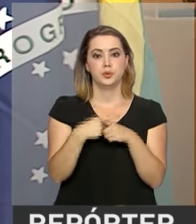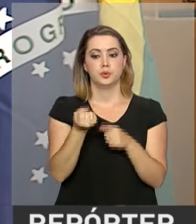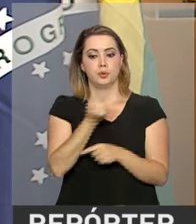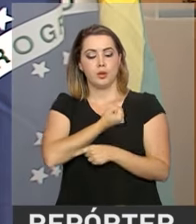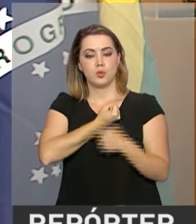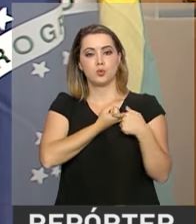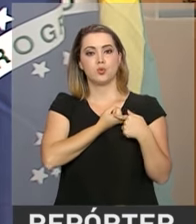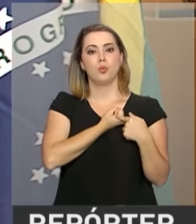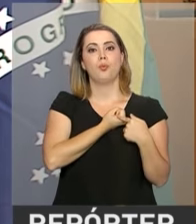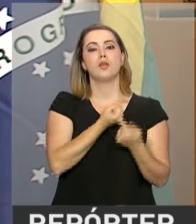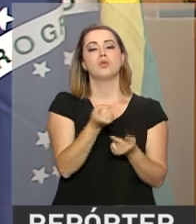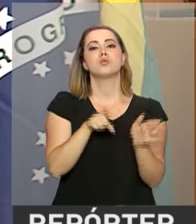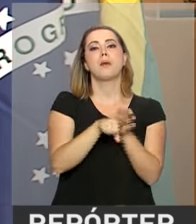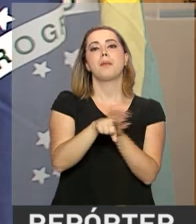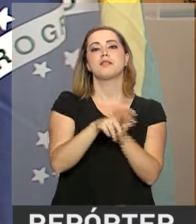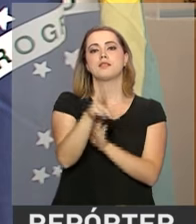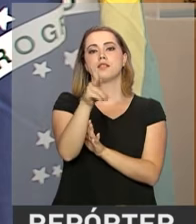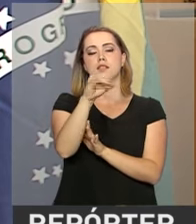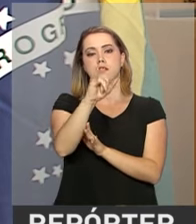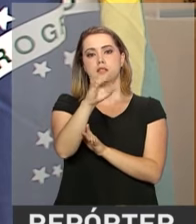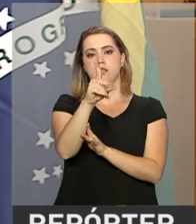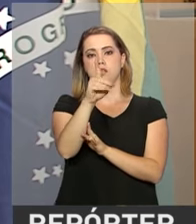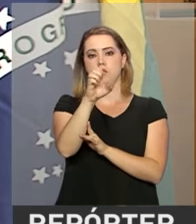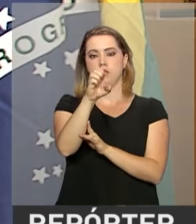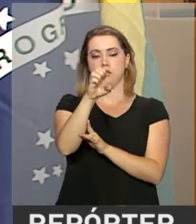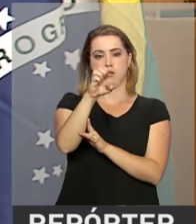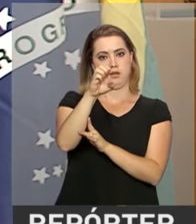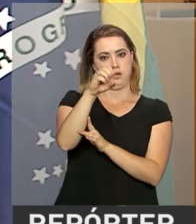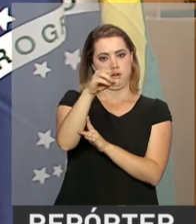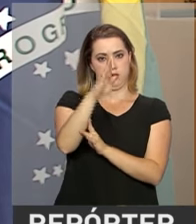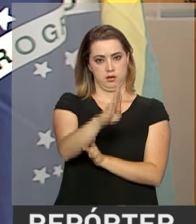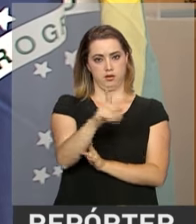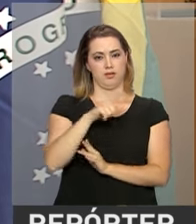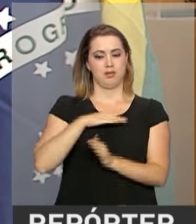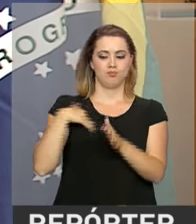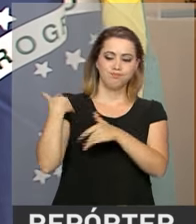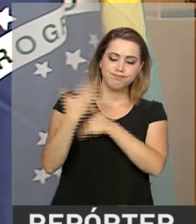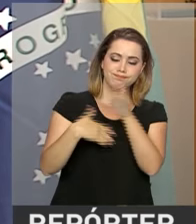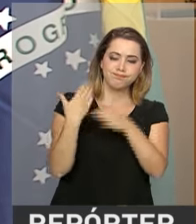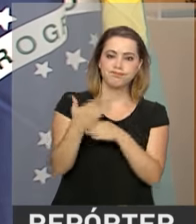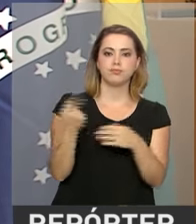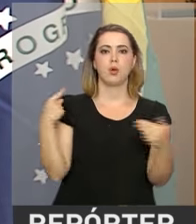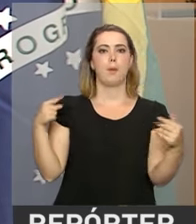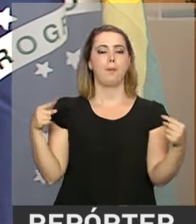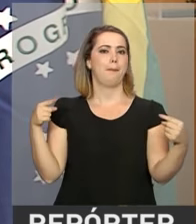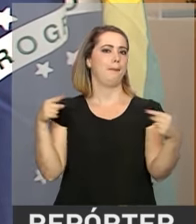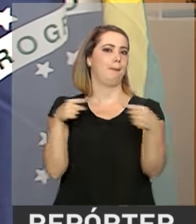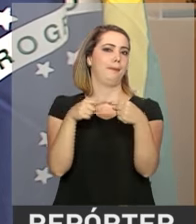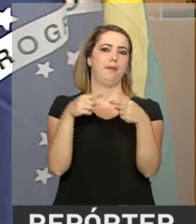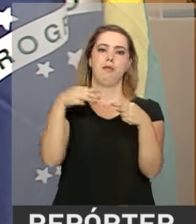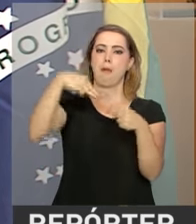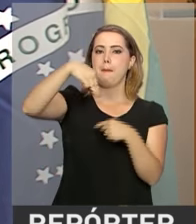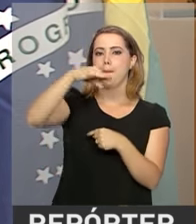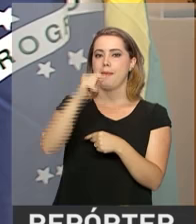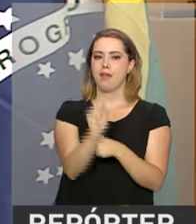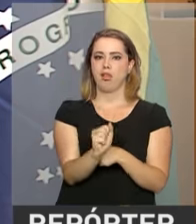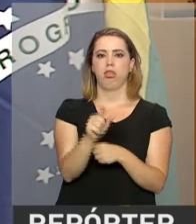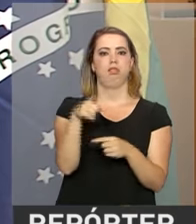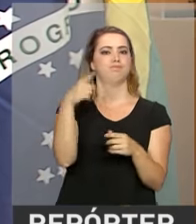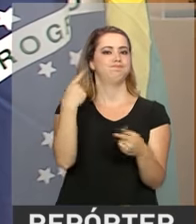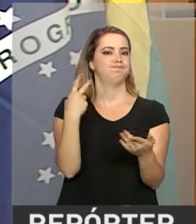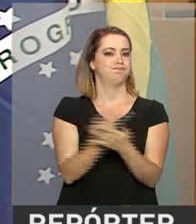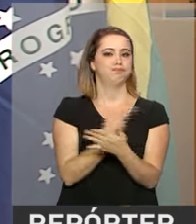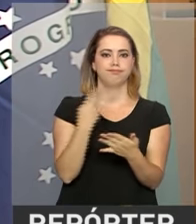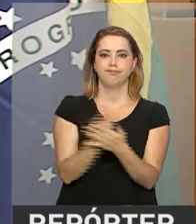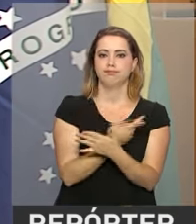Ideb mostram claramente que o Brasil Desde 2011 11 não cumpre as metas do Ideb O que é um flagelo que